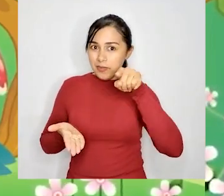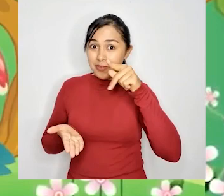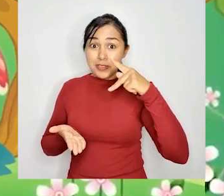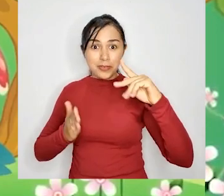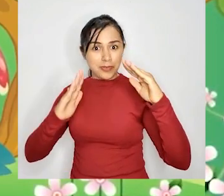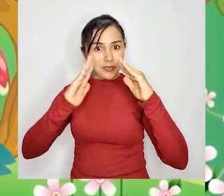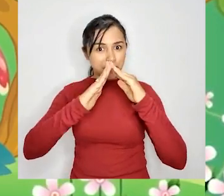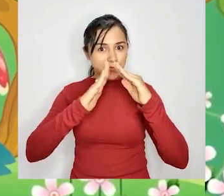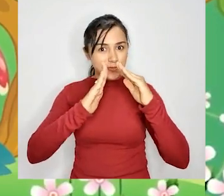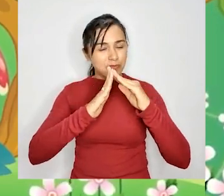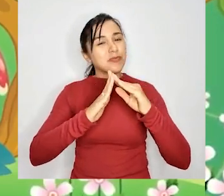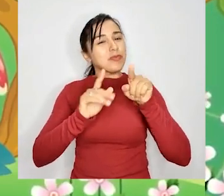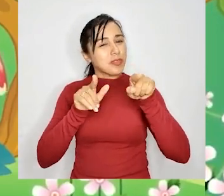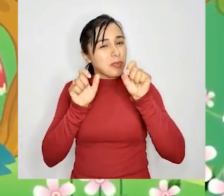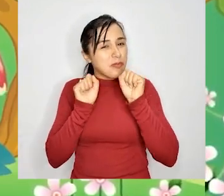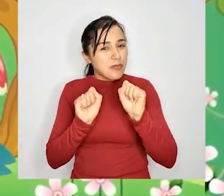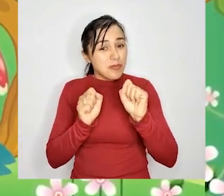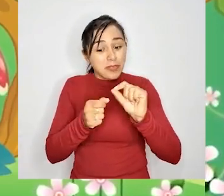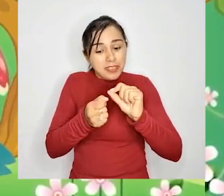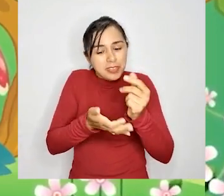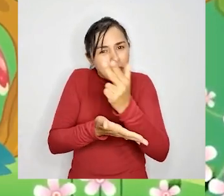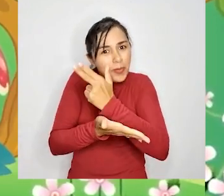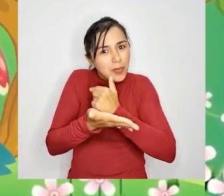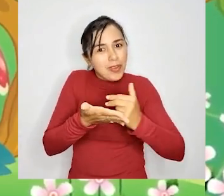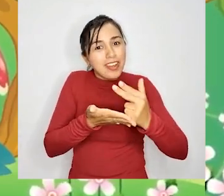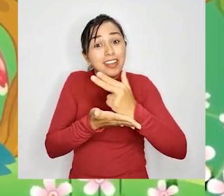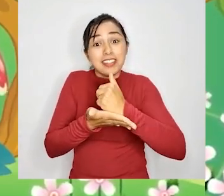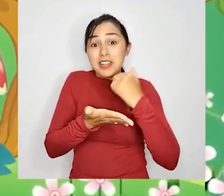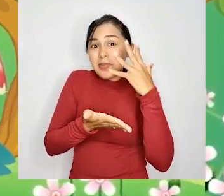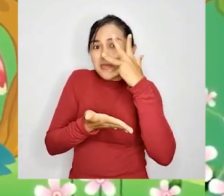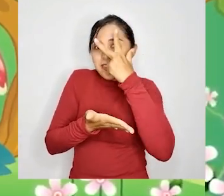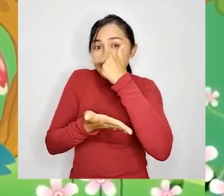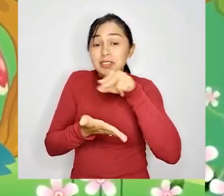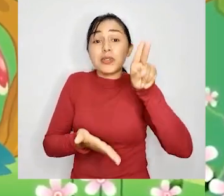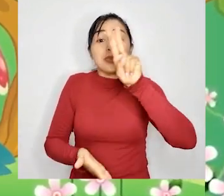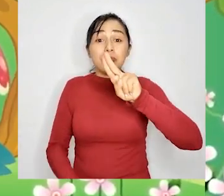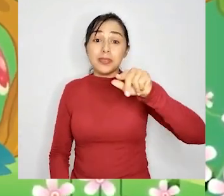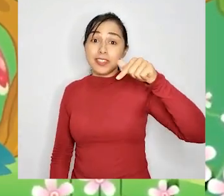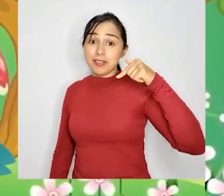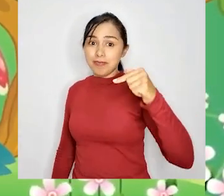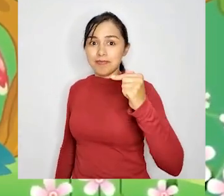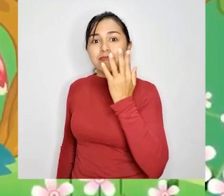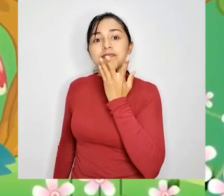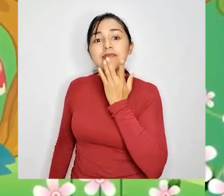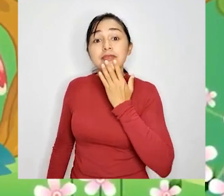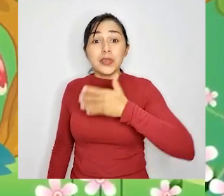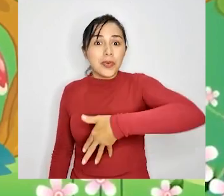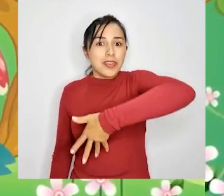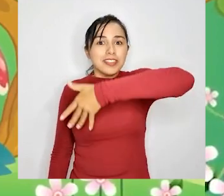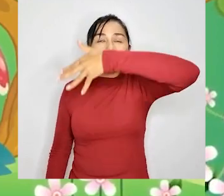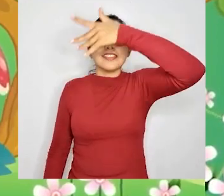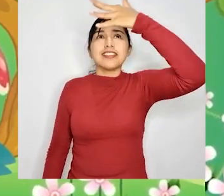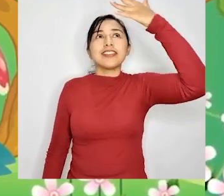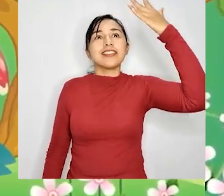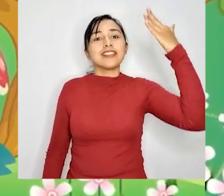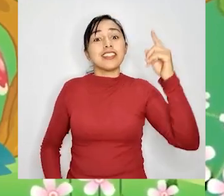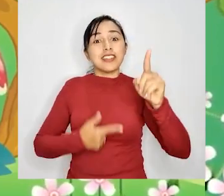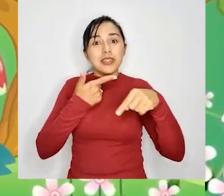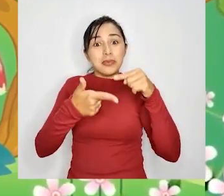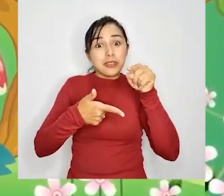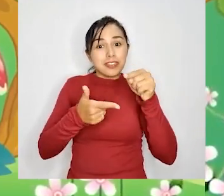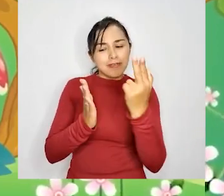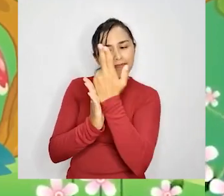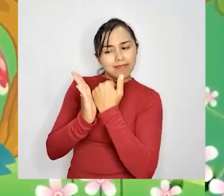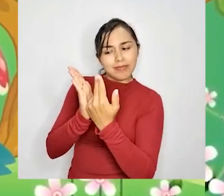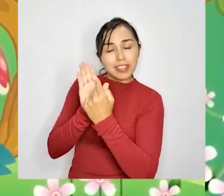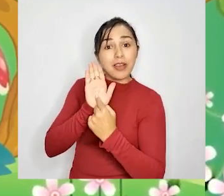casa faça um lindo desenho usando essas cores e apresente esse desenho para sua